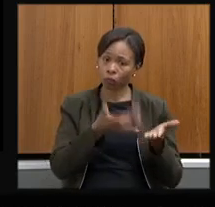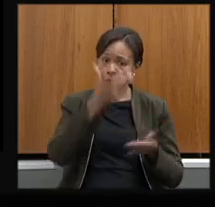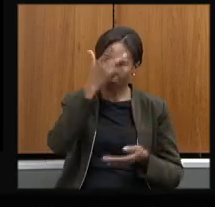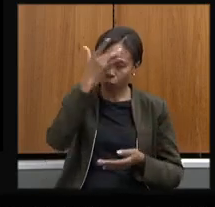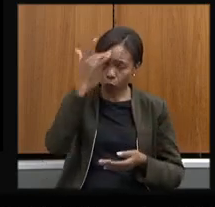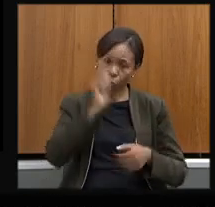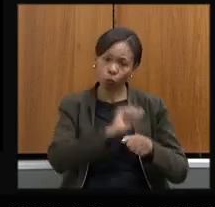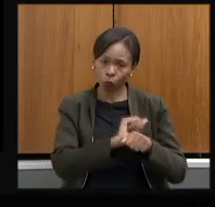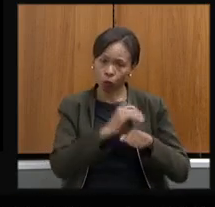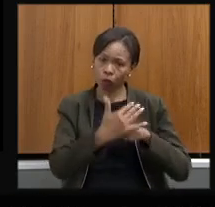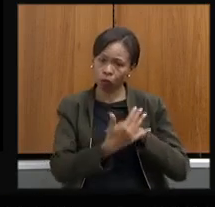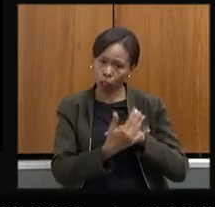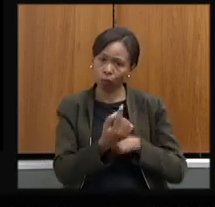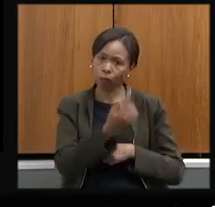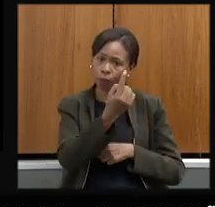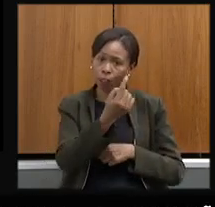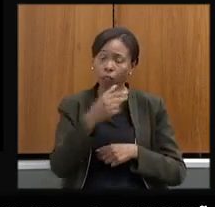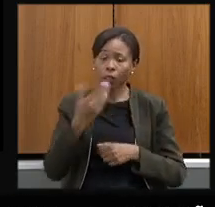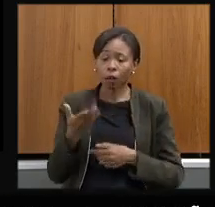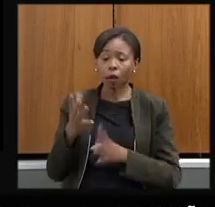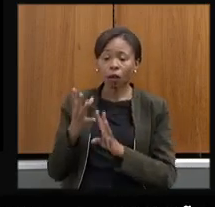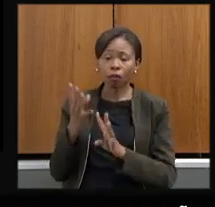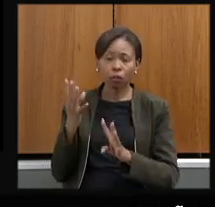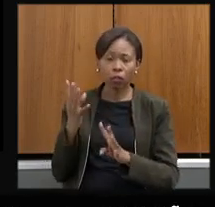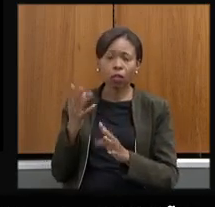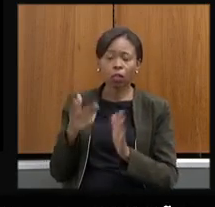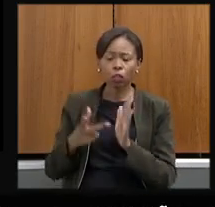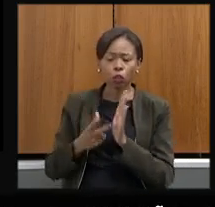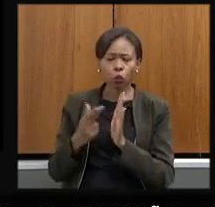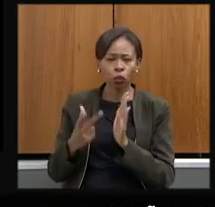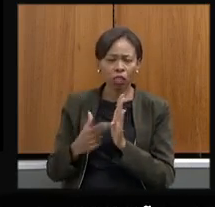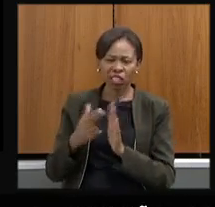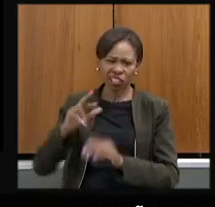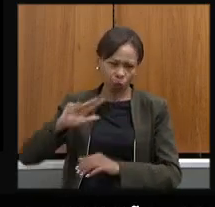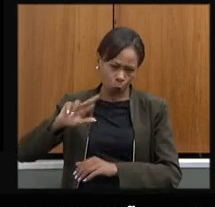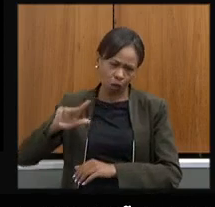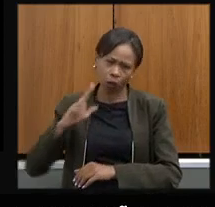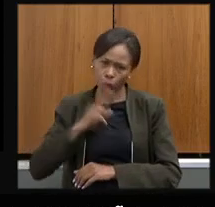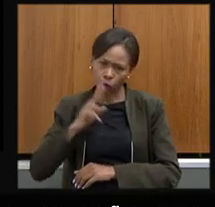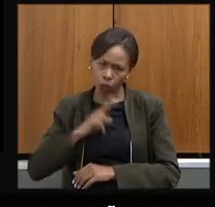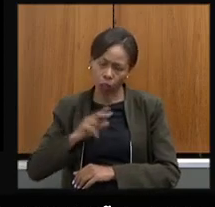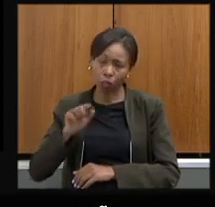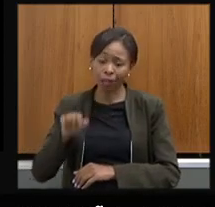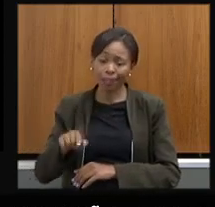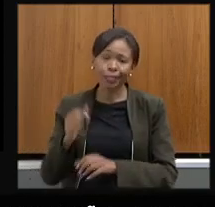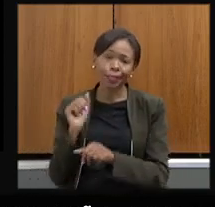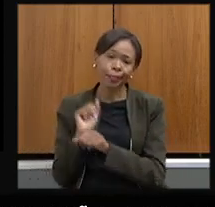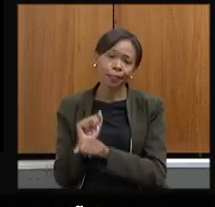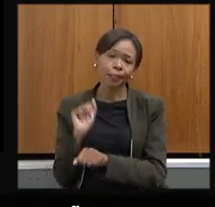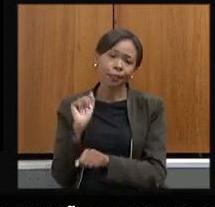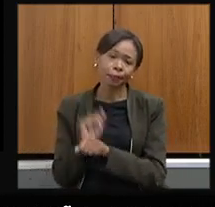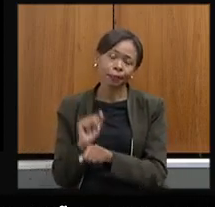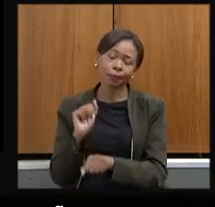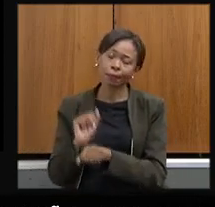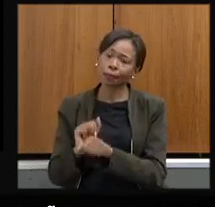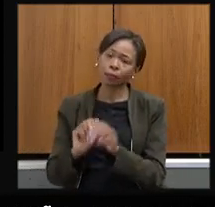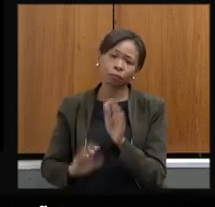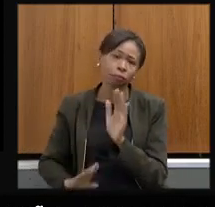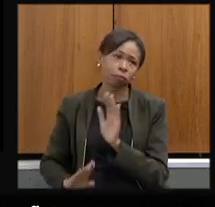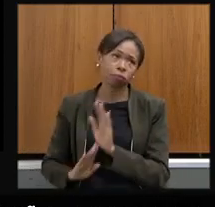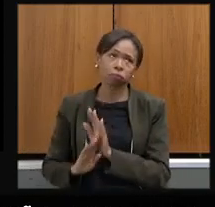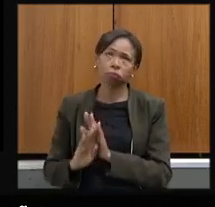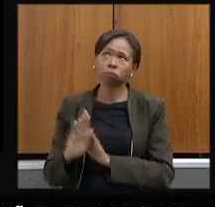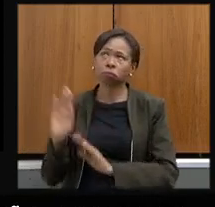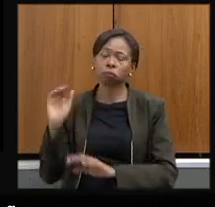ficou vídeo então a fila de cirurgias eletivas acabou subindo não é contra o nosso desejo obviamente mas era necessário naquele